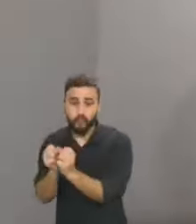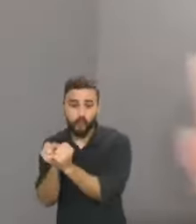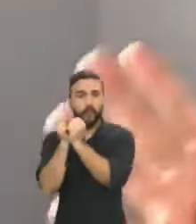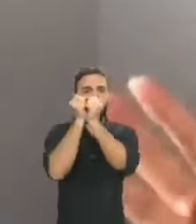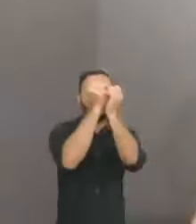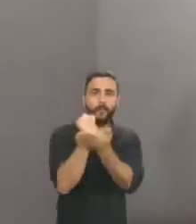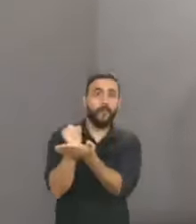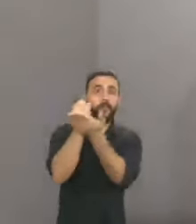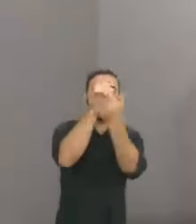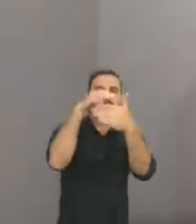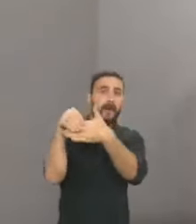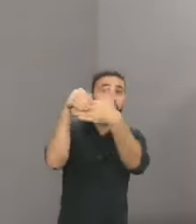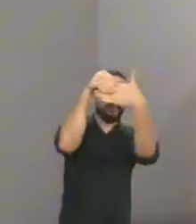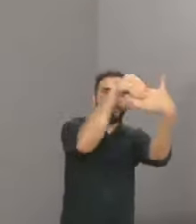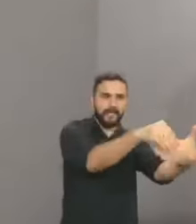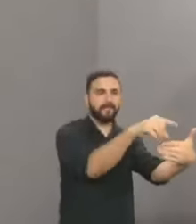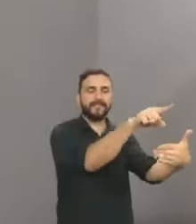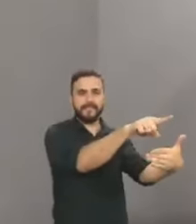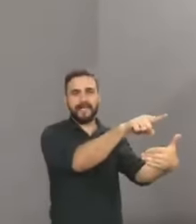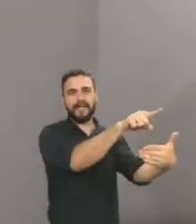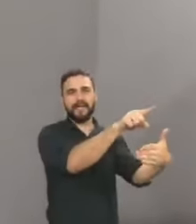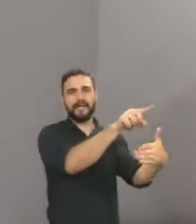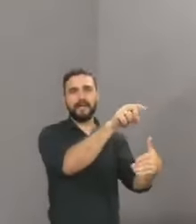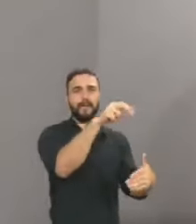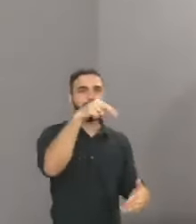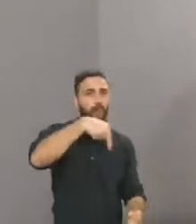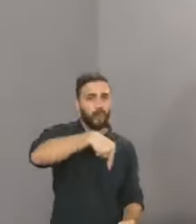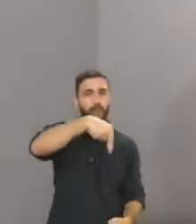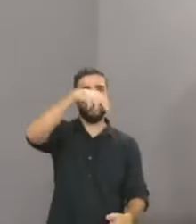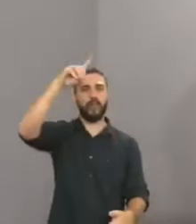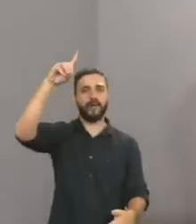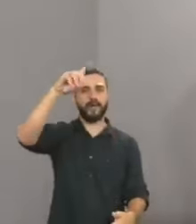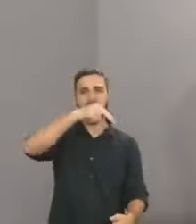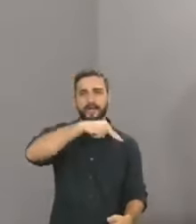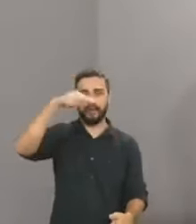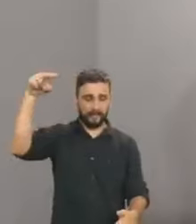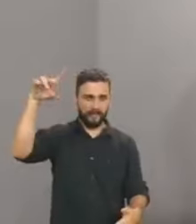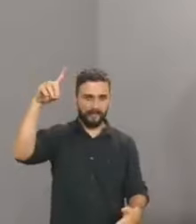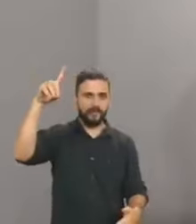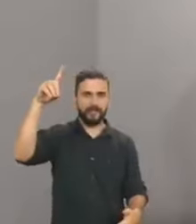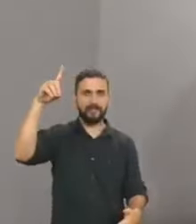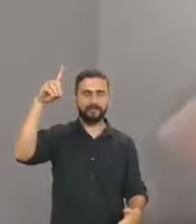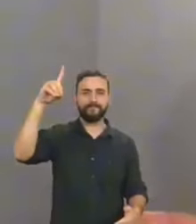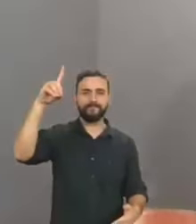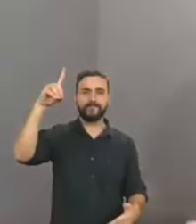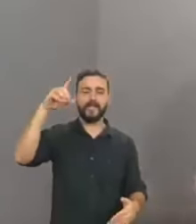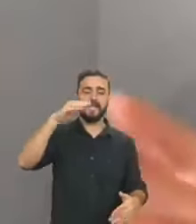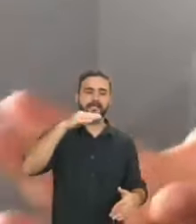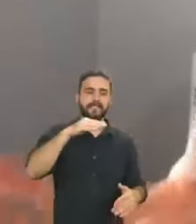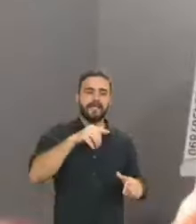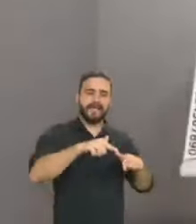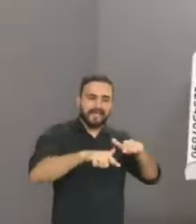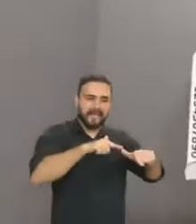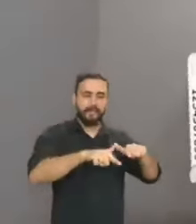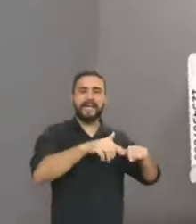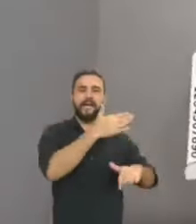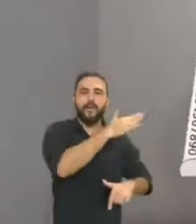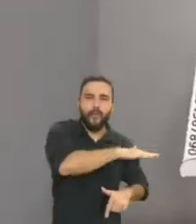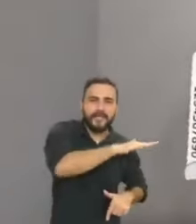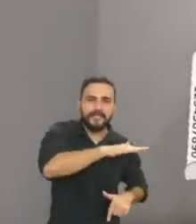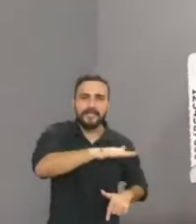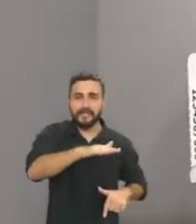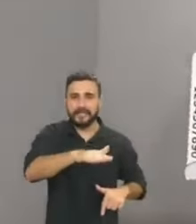trabalho lá no Piauí, primeiramente com essas crianças. E logo que chegamos ali, nós fomos